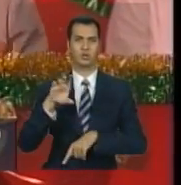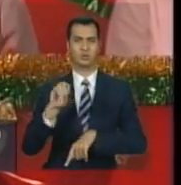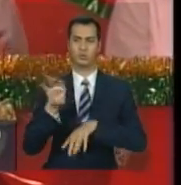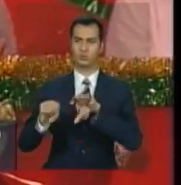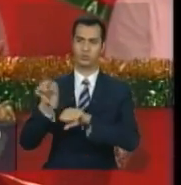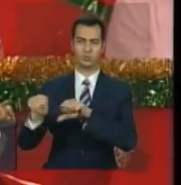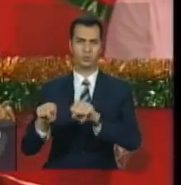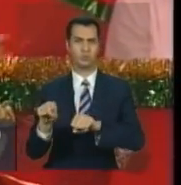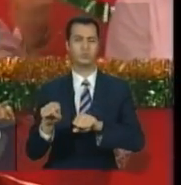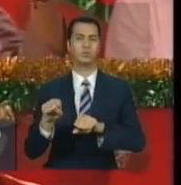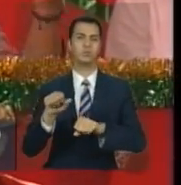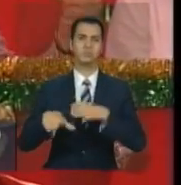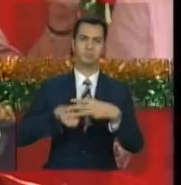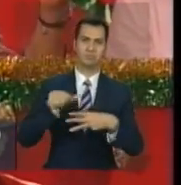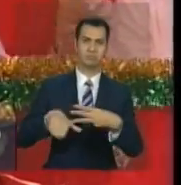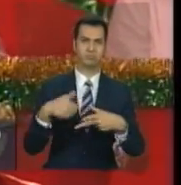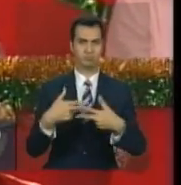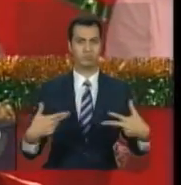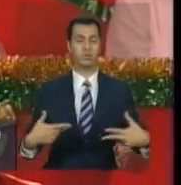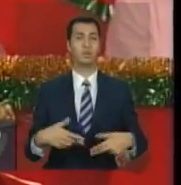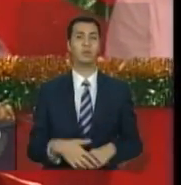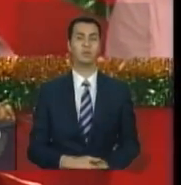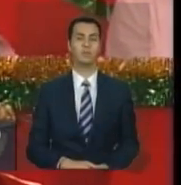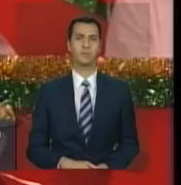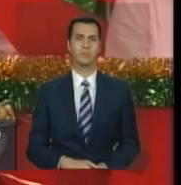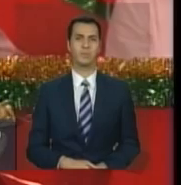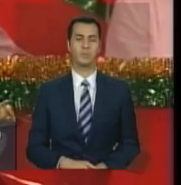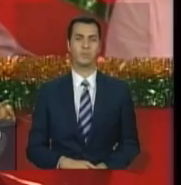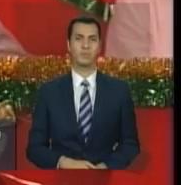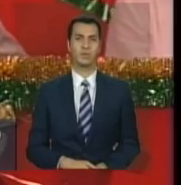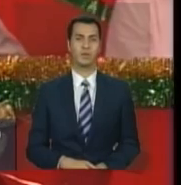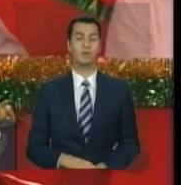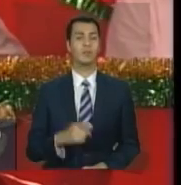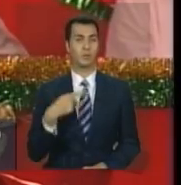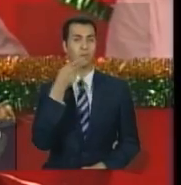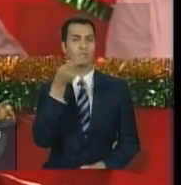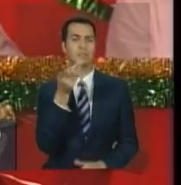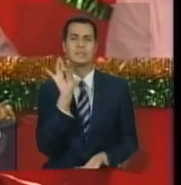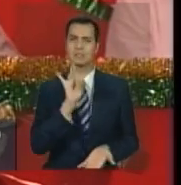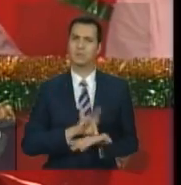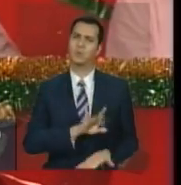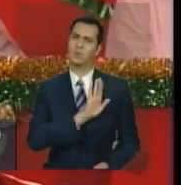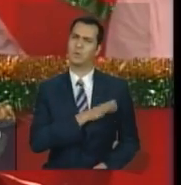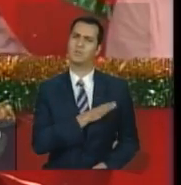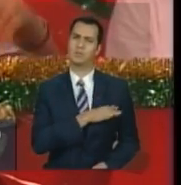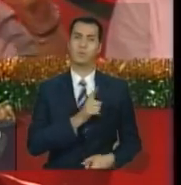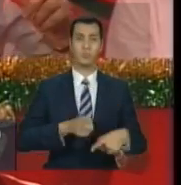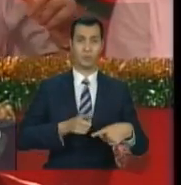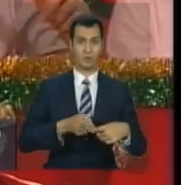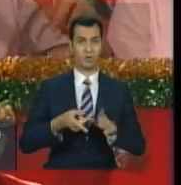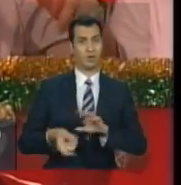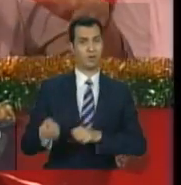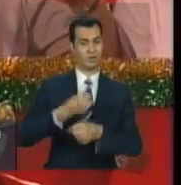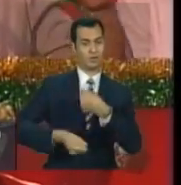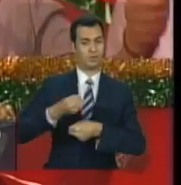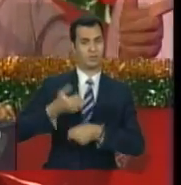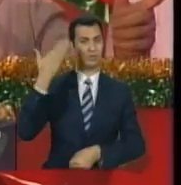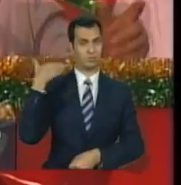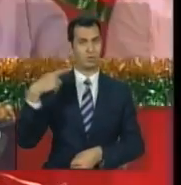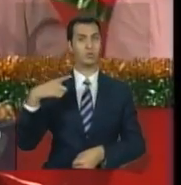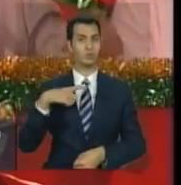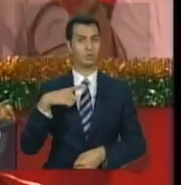que participar, porque eu já vim aqui o ano passado com o presidente Lula. E antes disso,